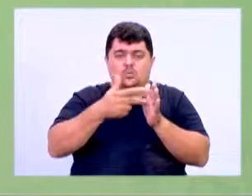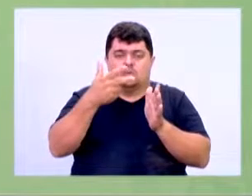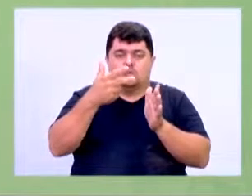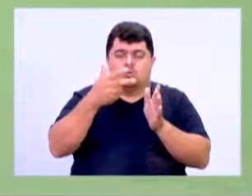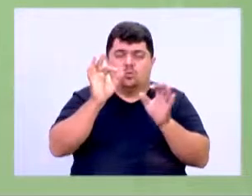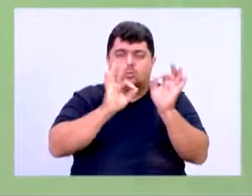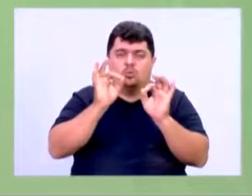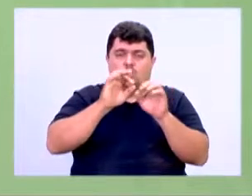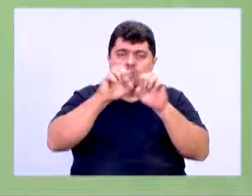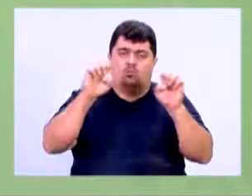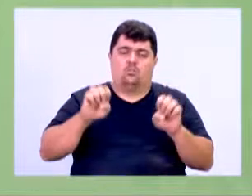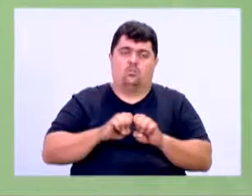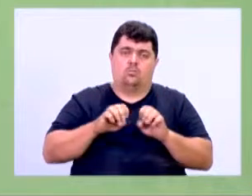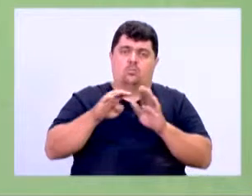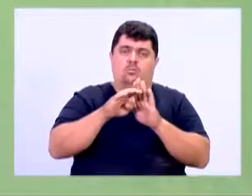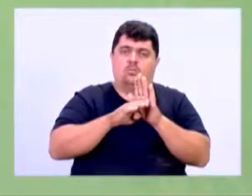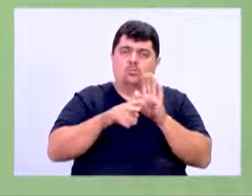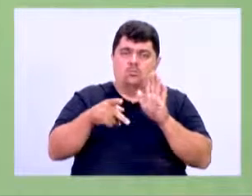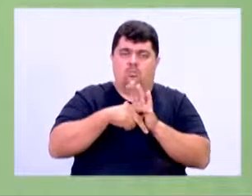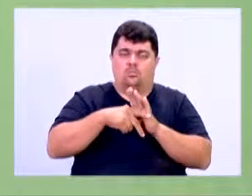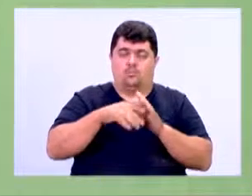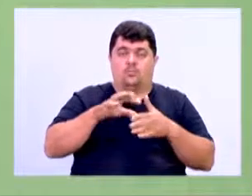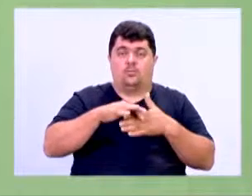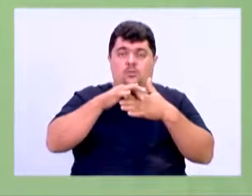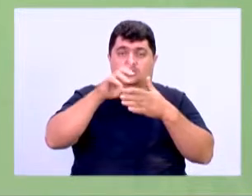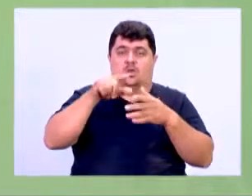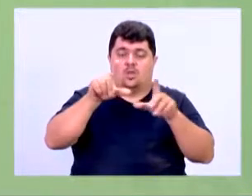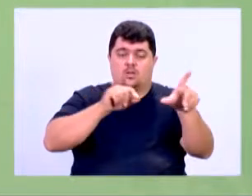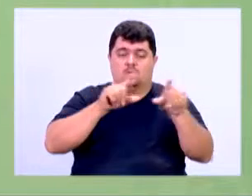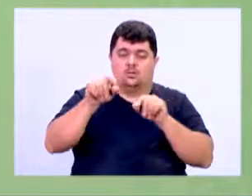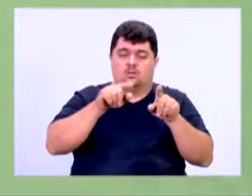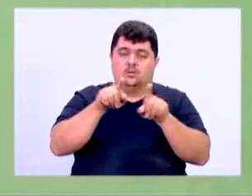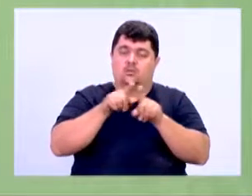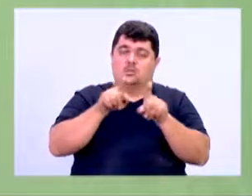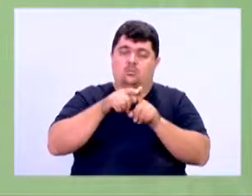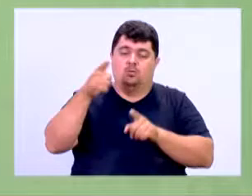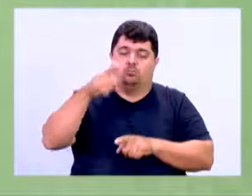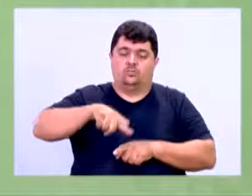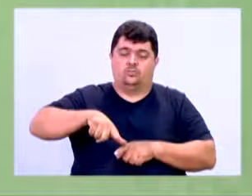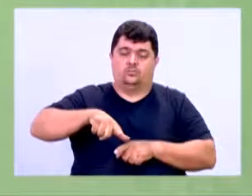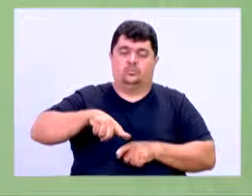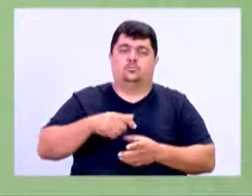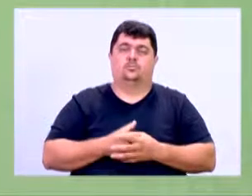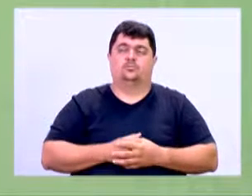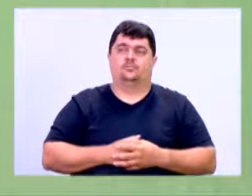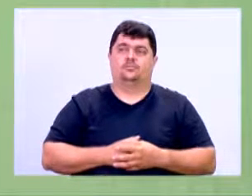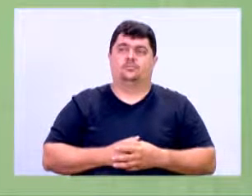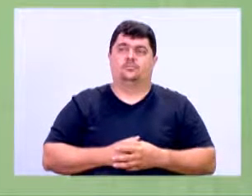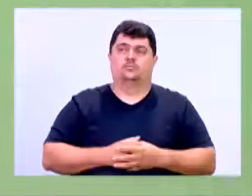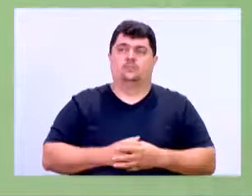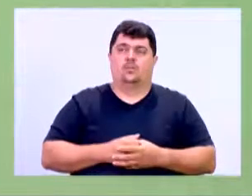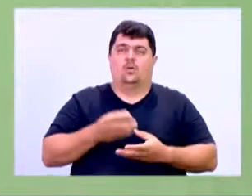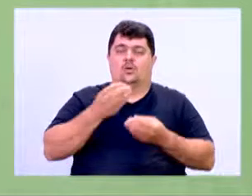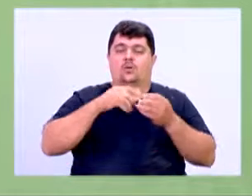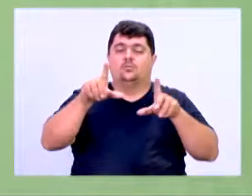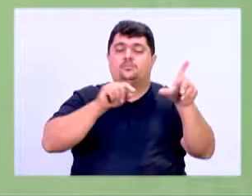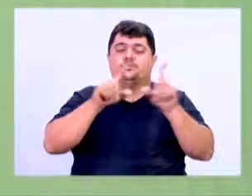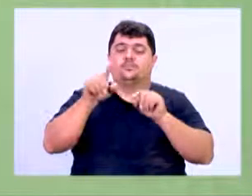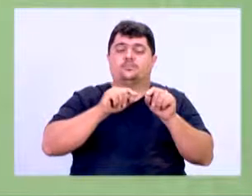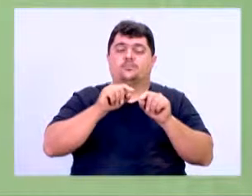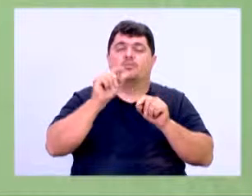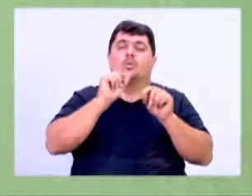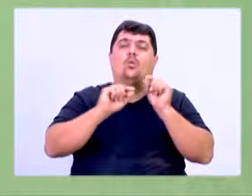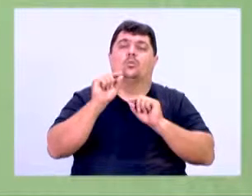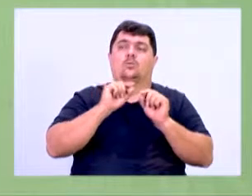programa. As principais são as de seleção e repetição. Comandos de seleção. Os comandos